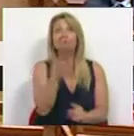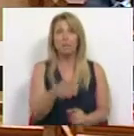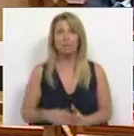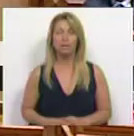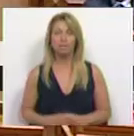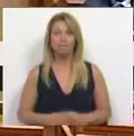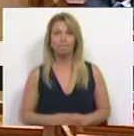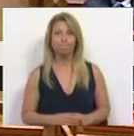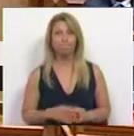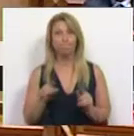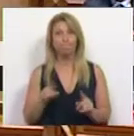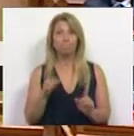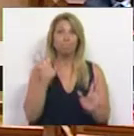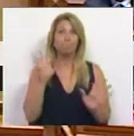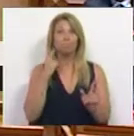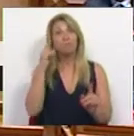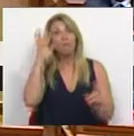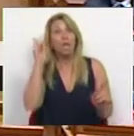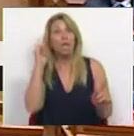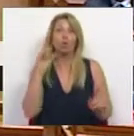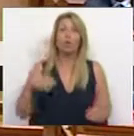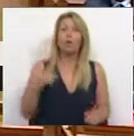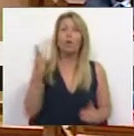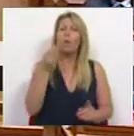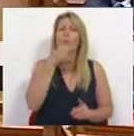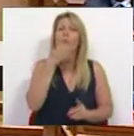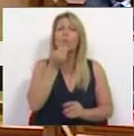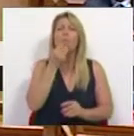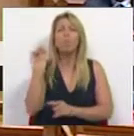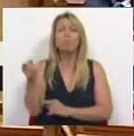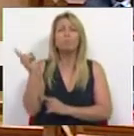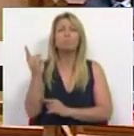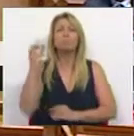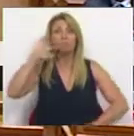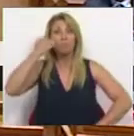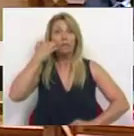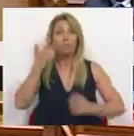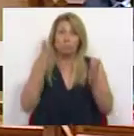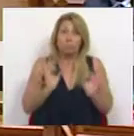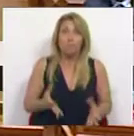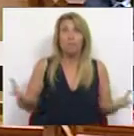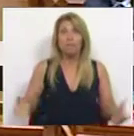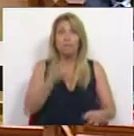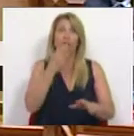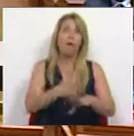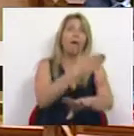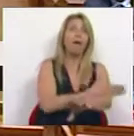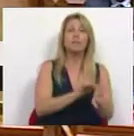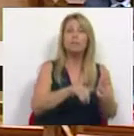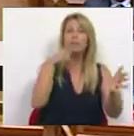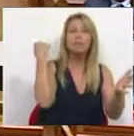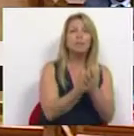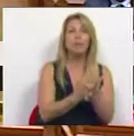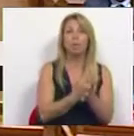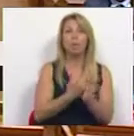seguinte. Na perspectiva dos Verdes, quando falamos de desperdício alimentar, temos que falar a montante sempre e